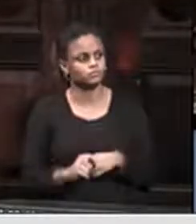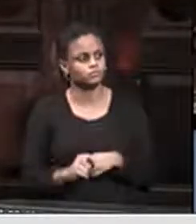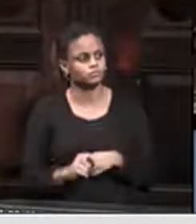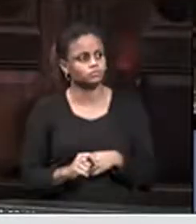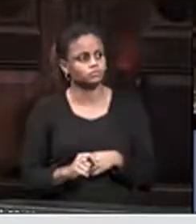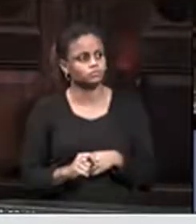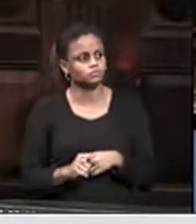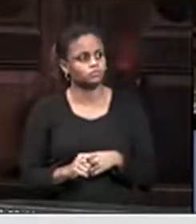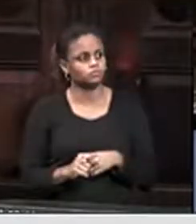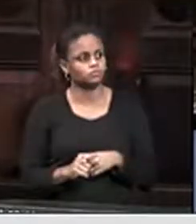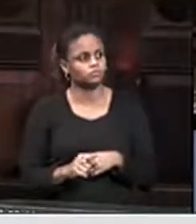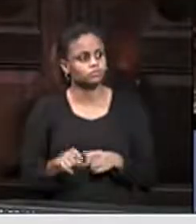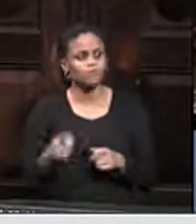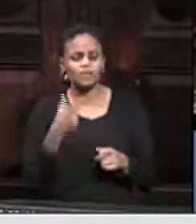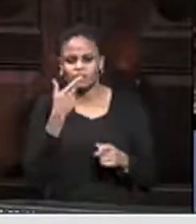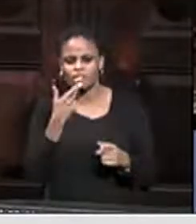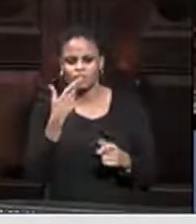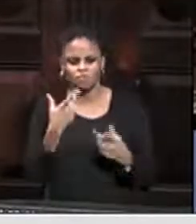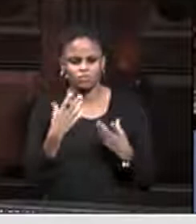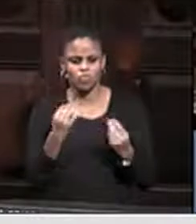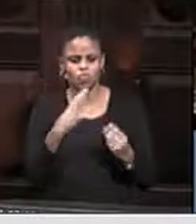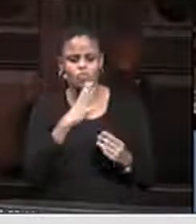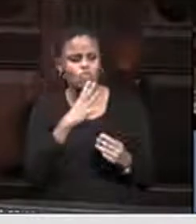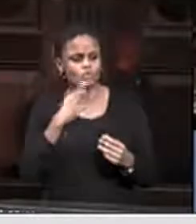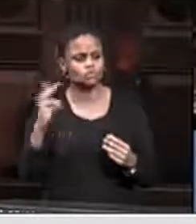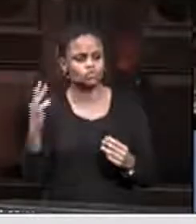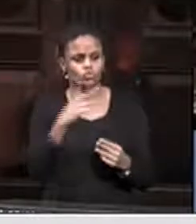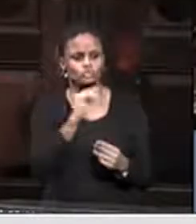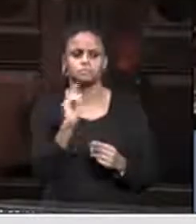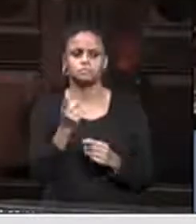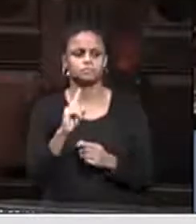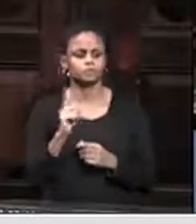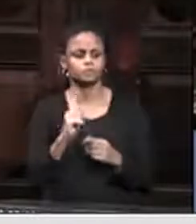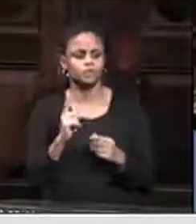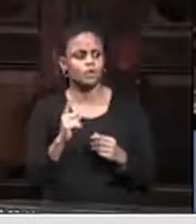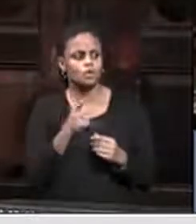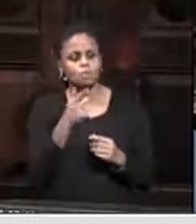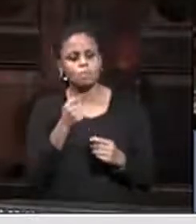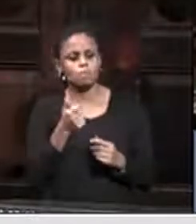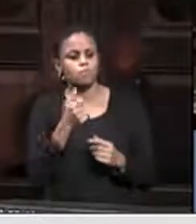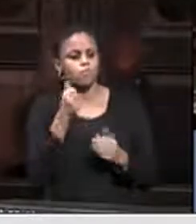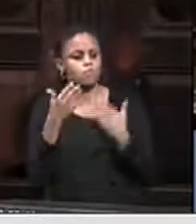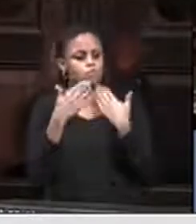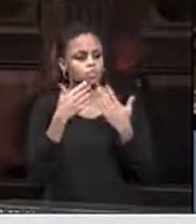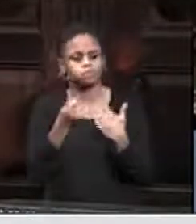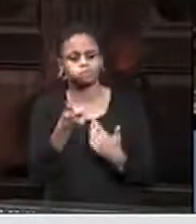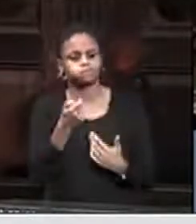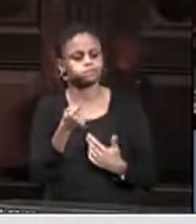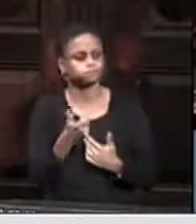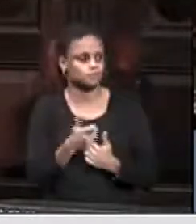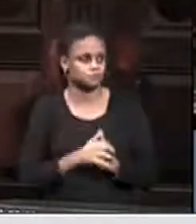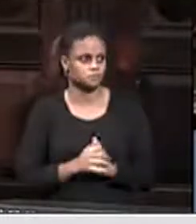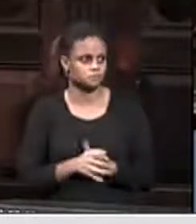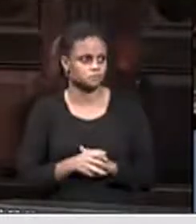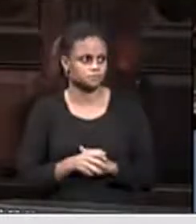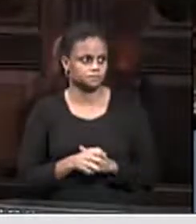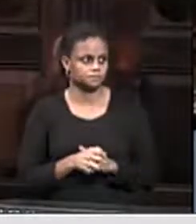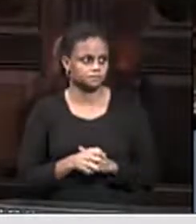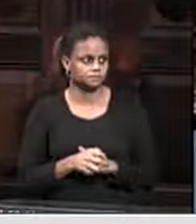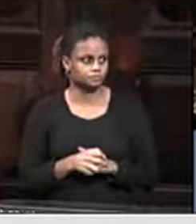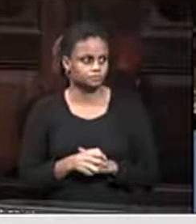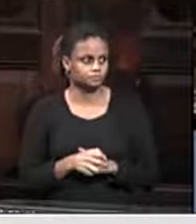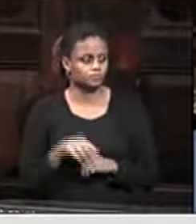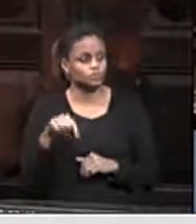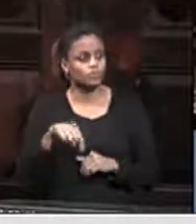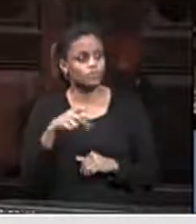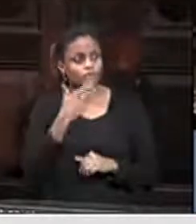não tão mencionado no debate contemporâneo sobre o quadro da educação no Rio de Janeiro. E aqui